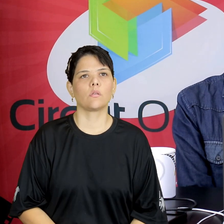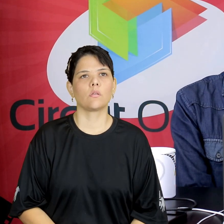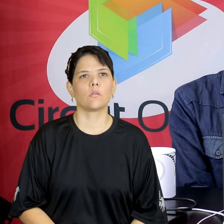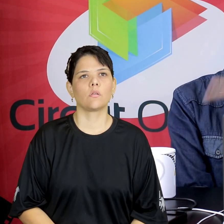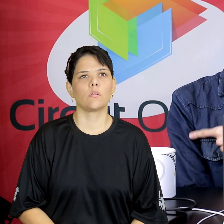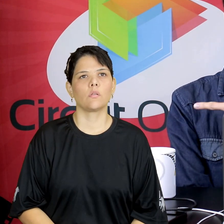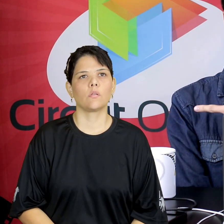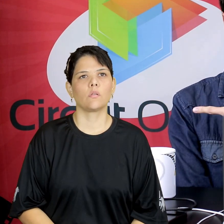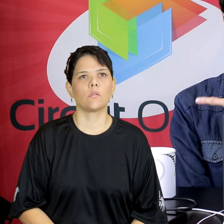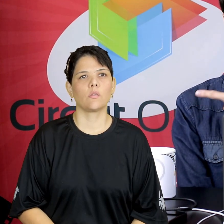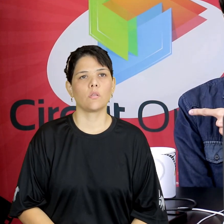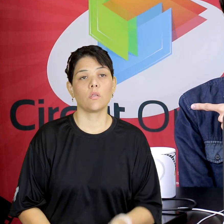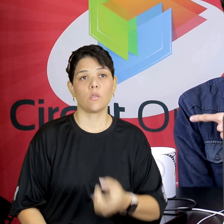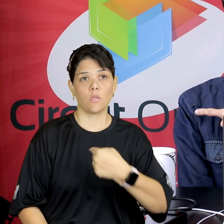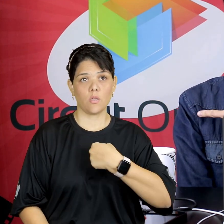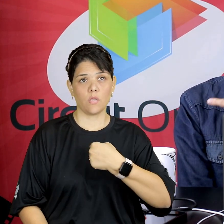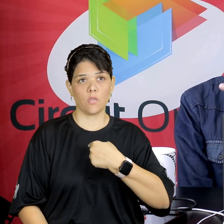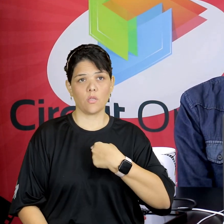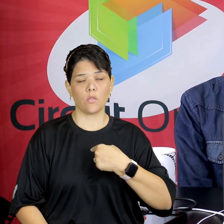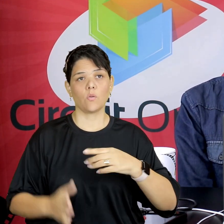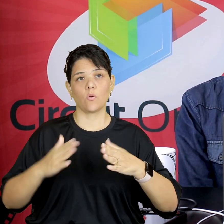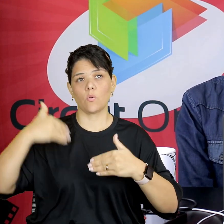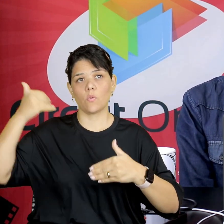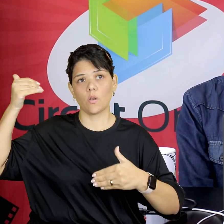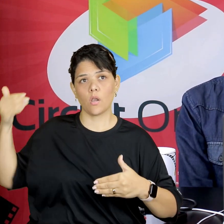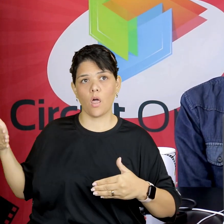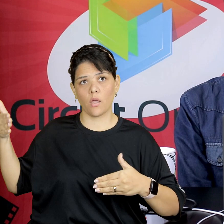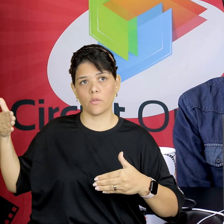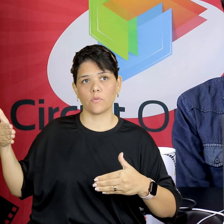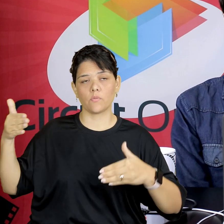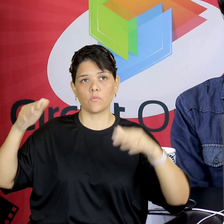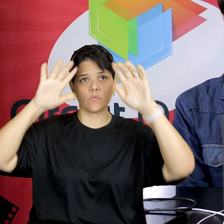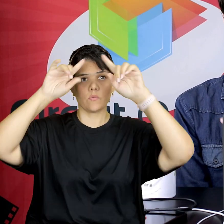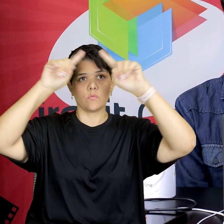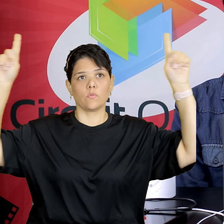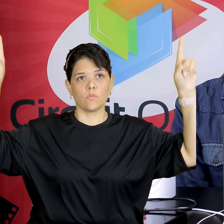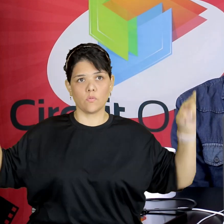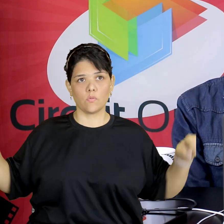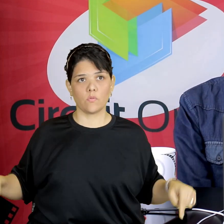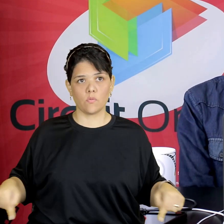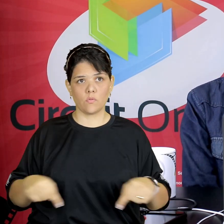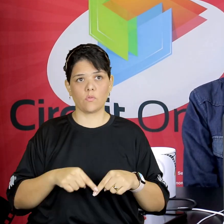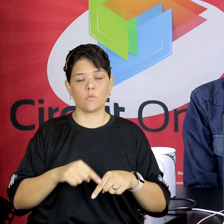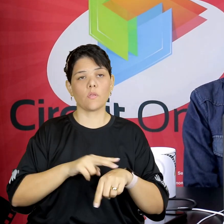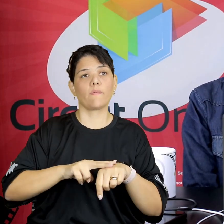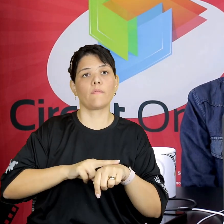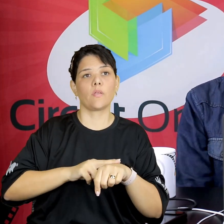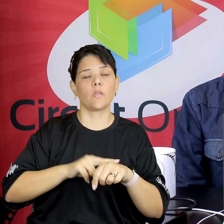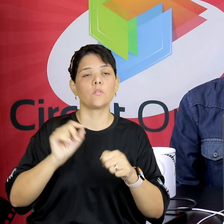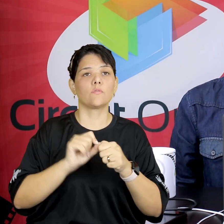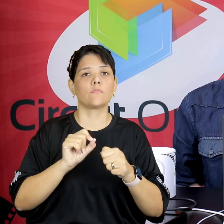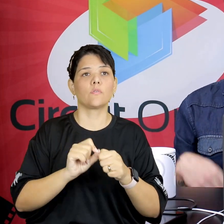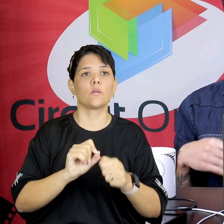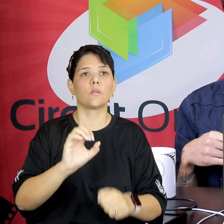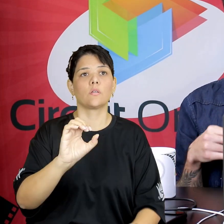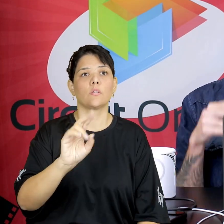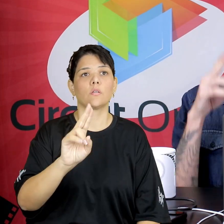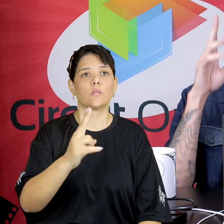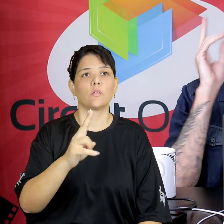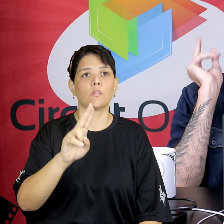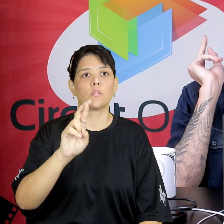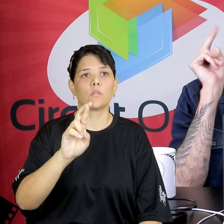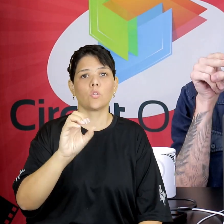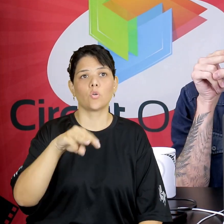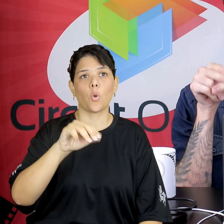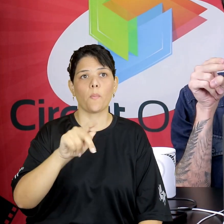Beleza. Ela tá do meu lado numa tela verde. Então a gente faz o chroma key nela. O chroma key é o quê?